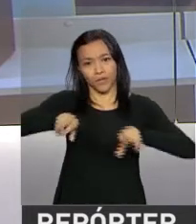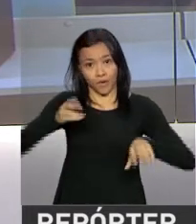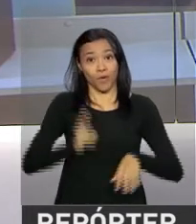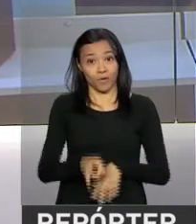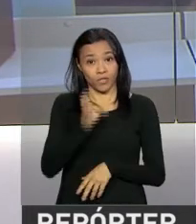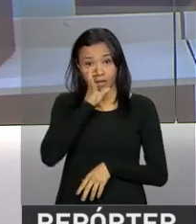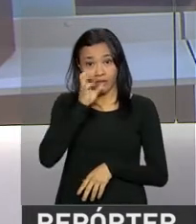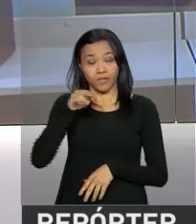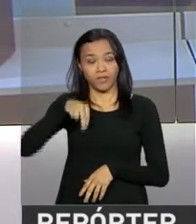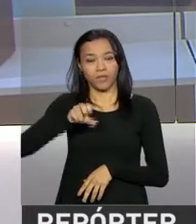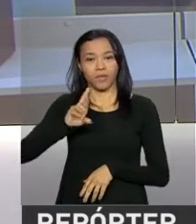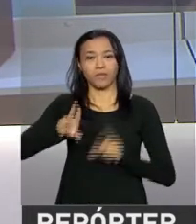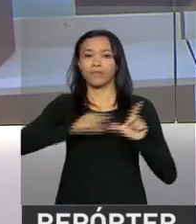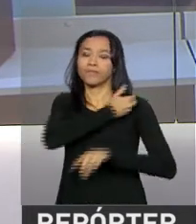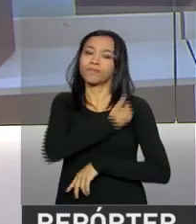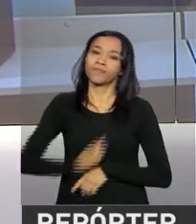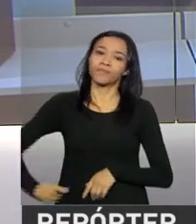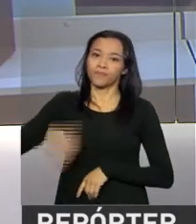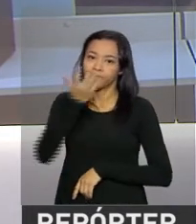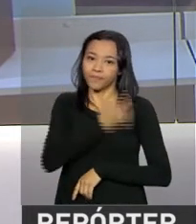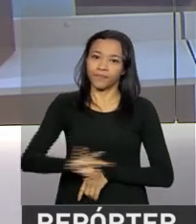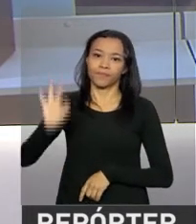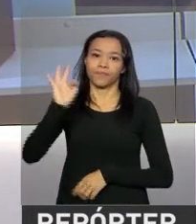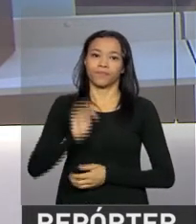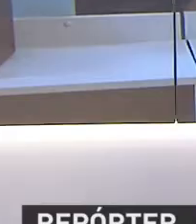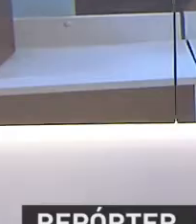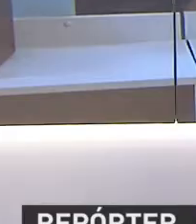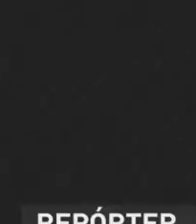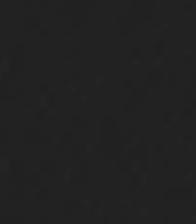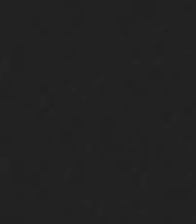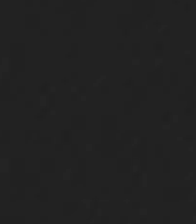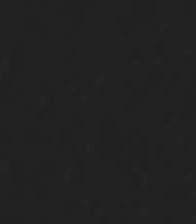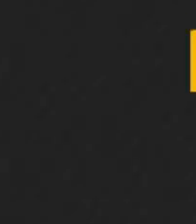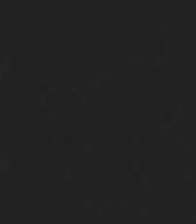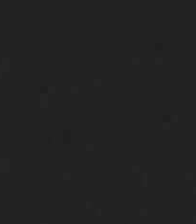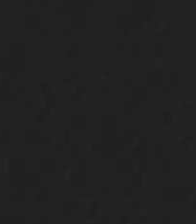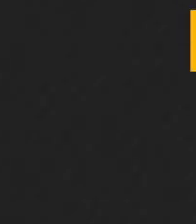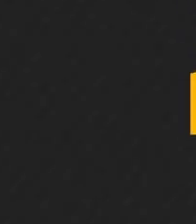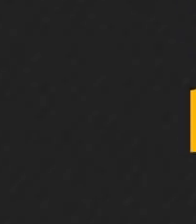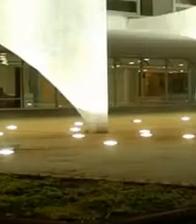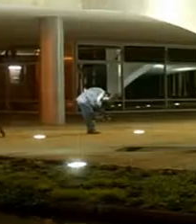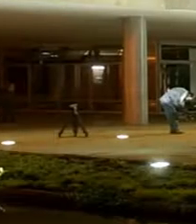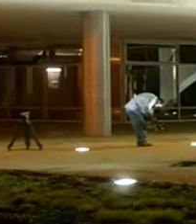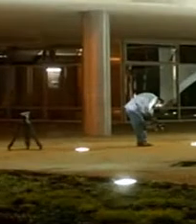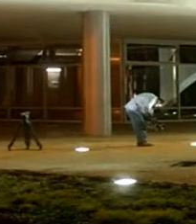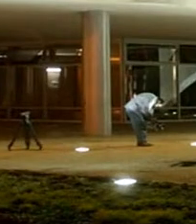Continue com a gente aqui na NBR, a TV do Governo Federal.